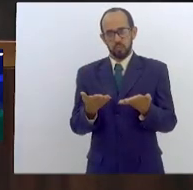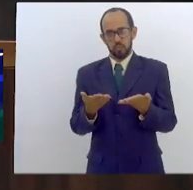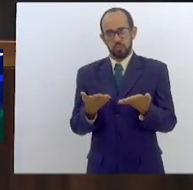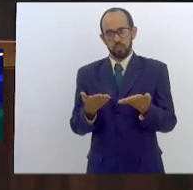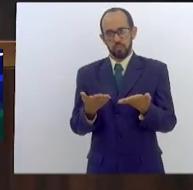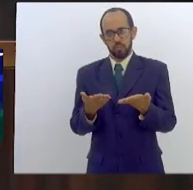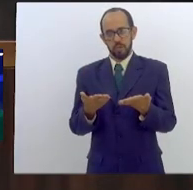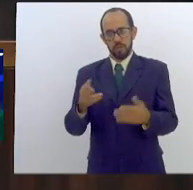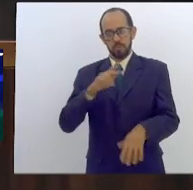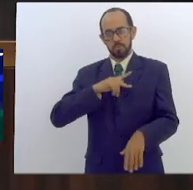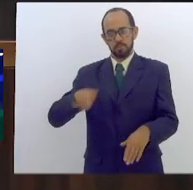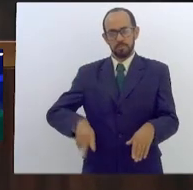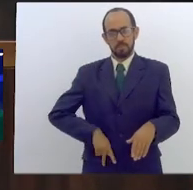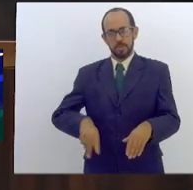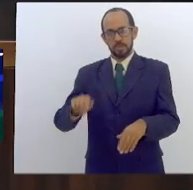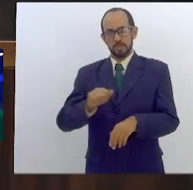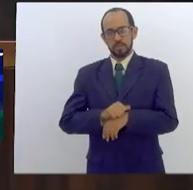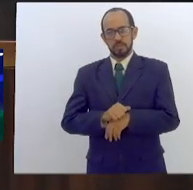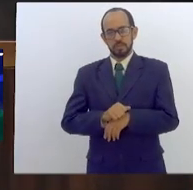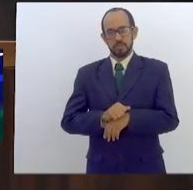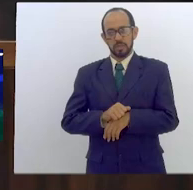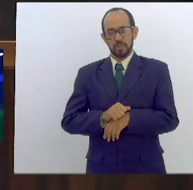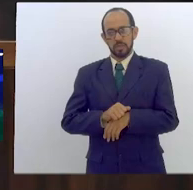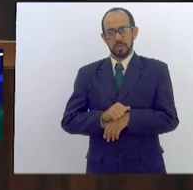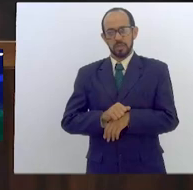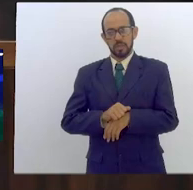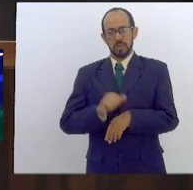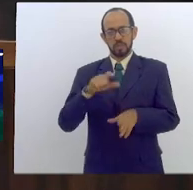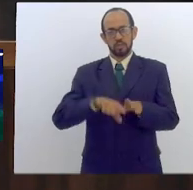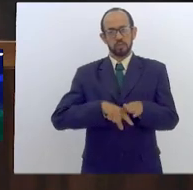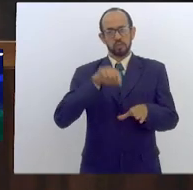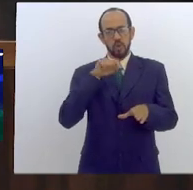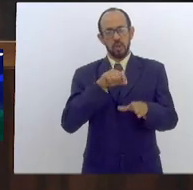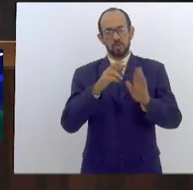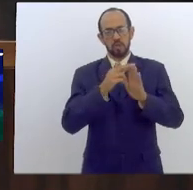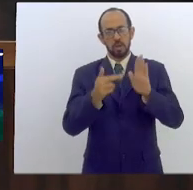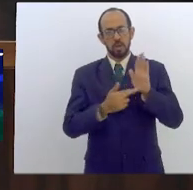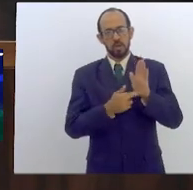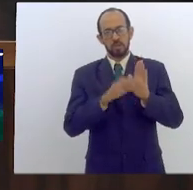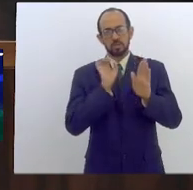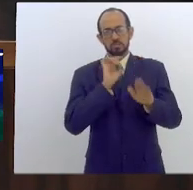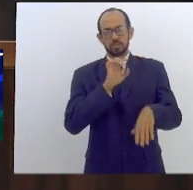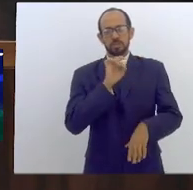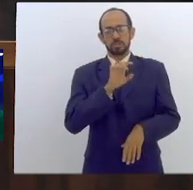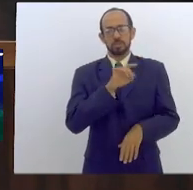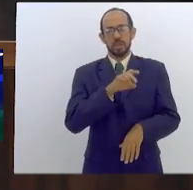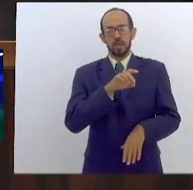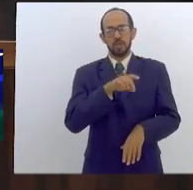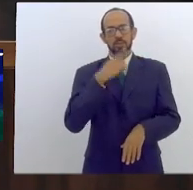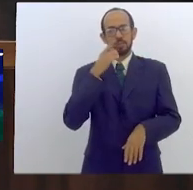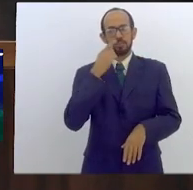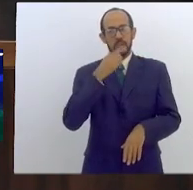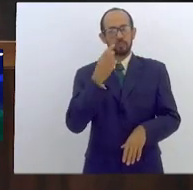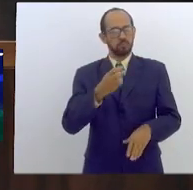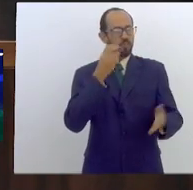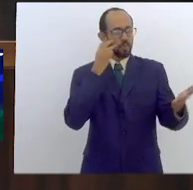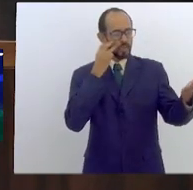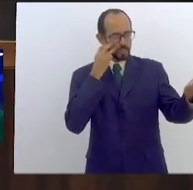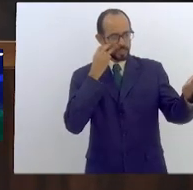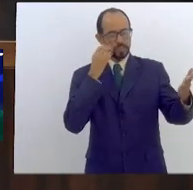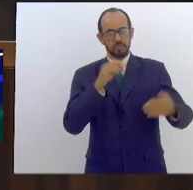A presidência designa a relatoria especial, deputado Valdec Carneiro.